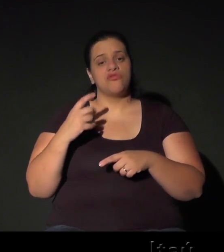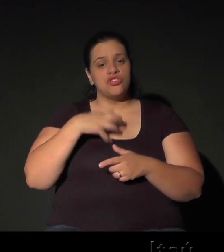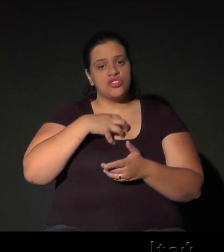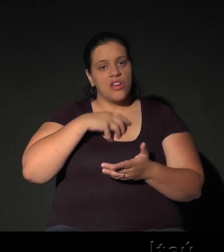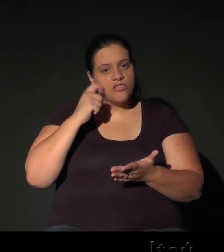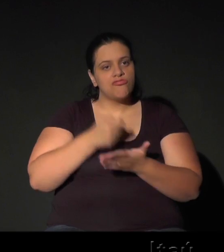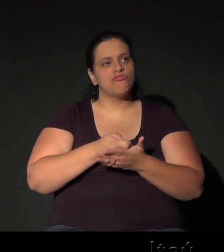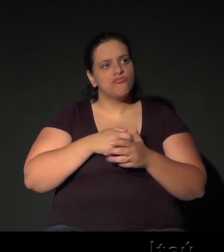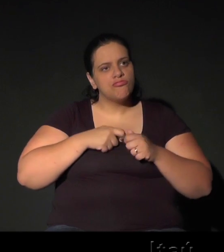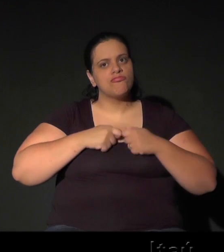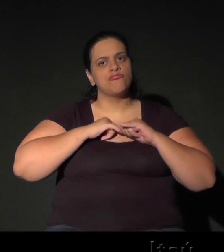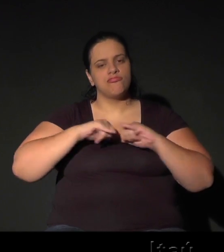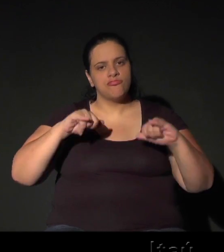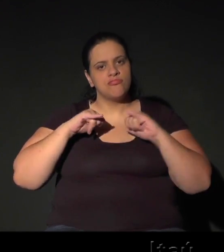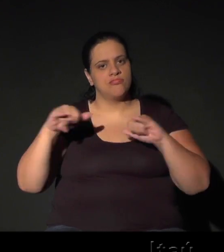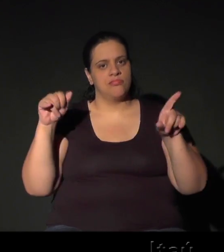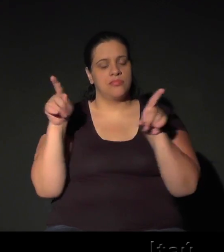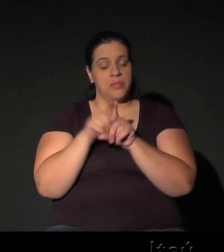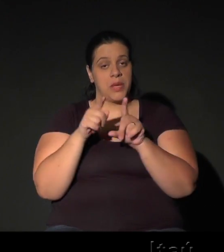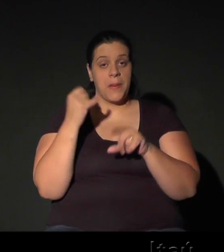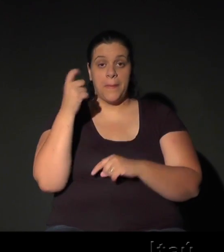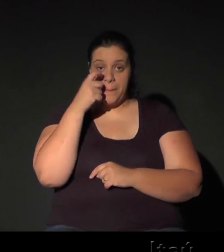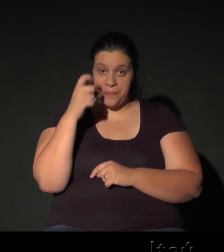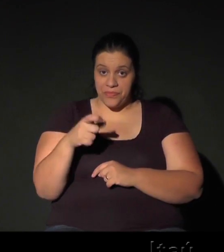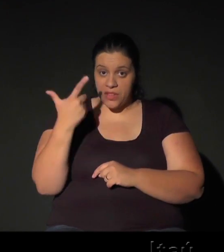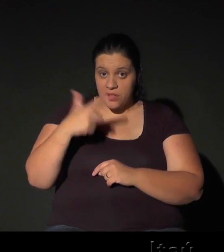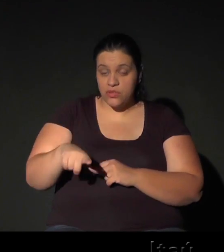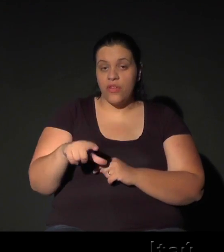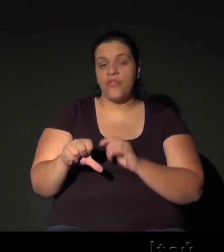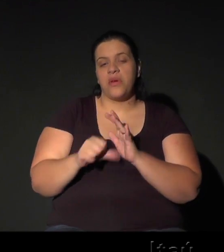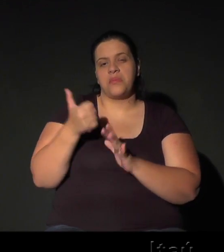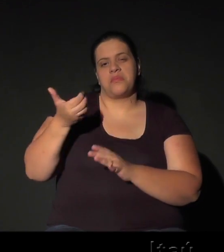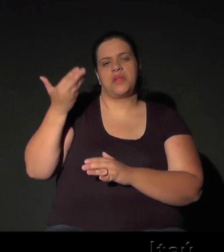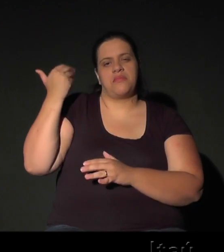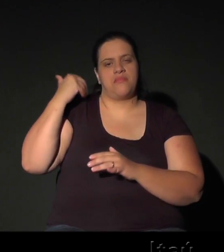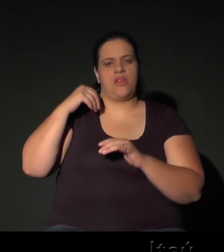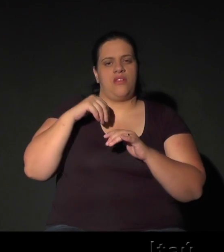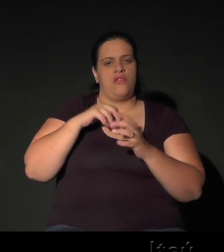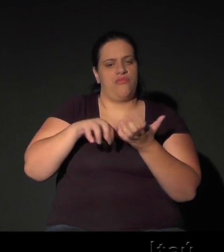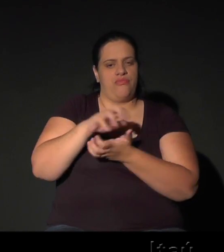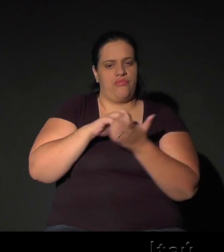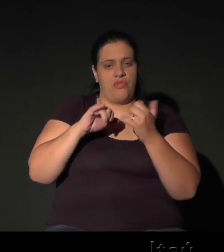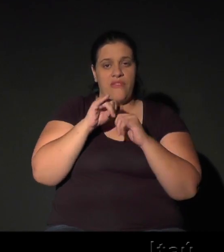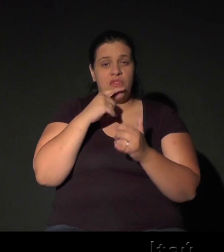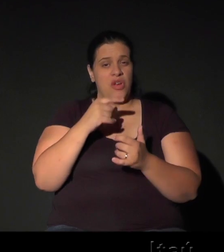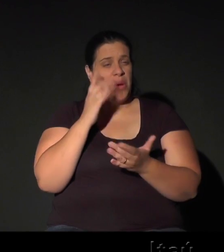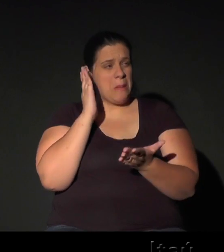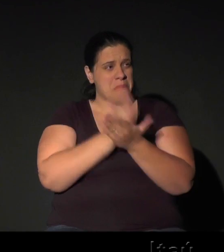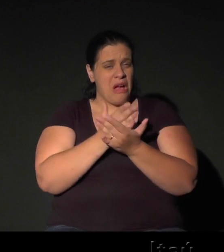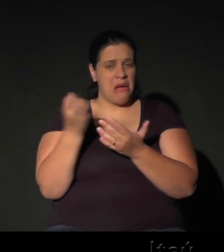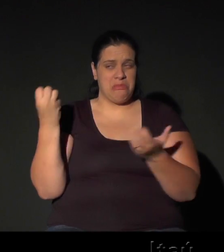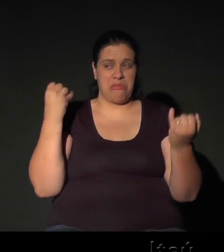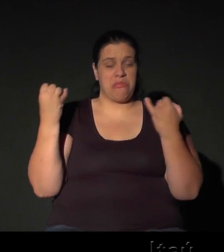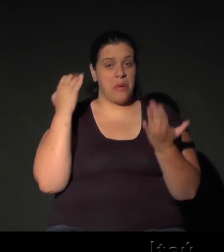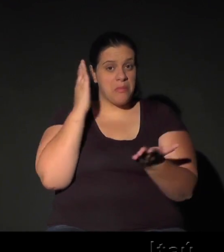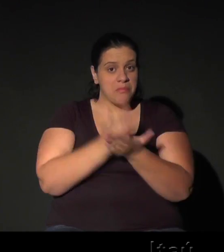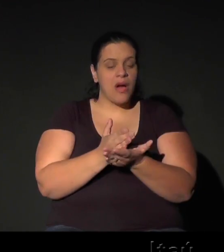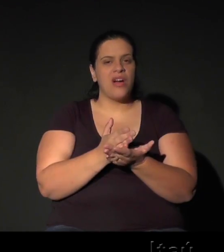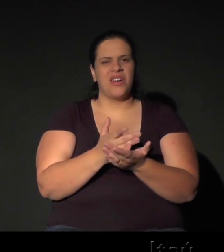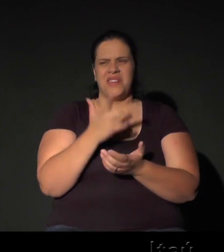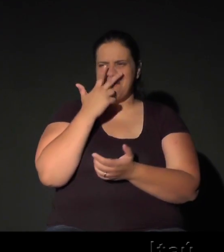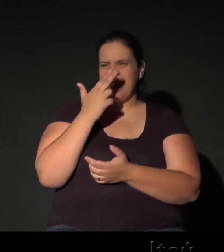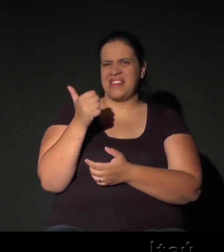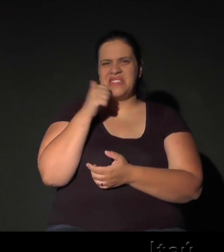decisivo também então é muito interessante de novo quando essa primeira Campanha aparece o chega de fio fio também causou né estão